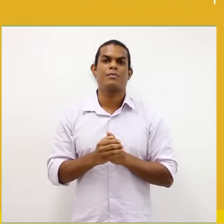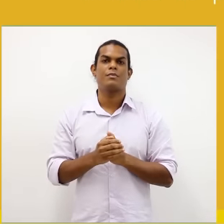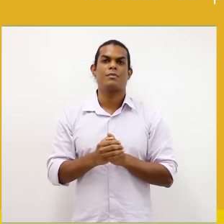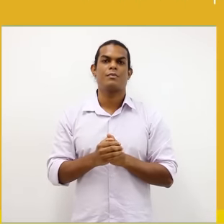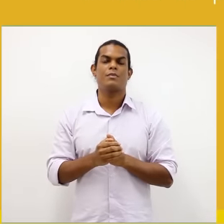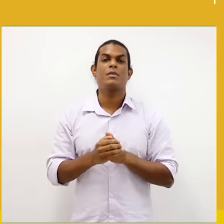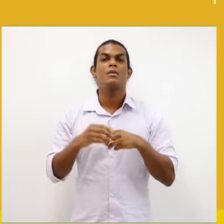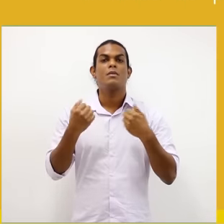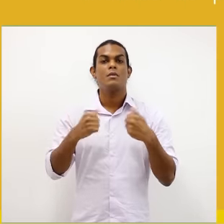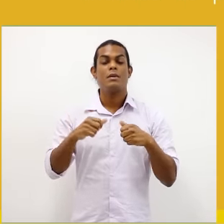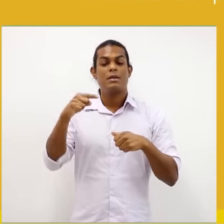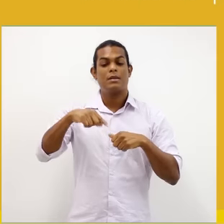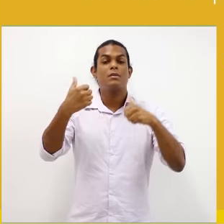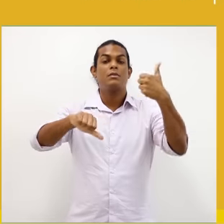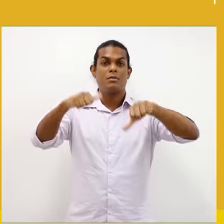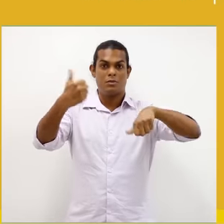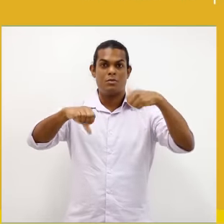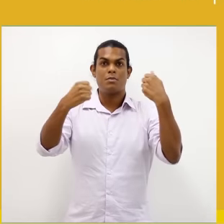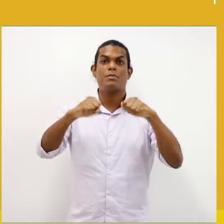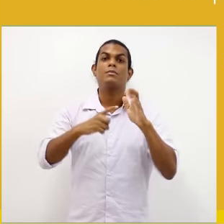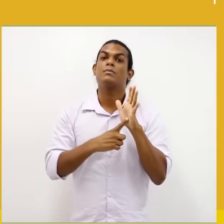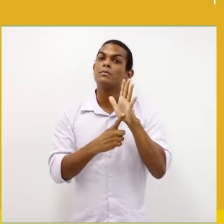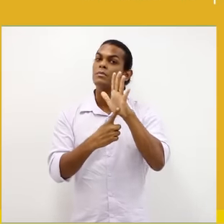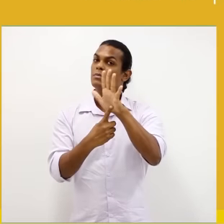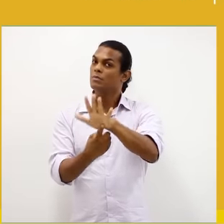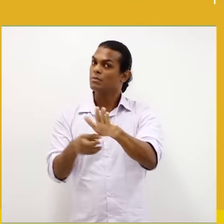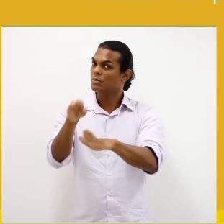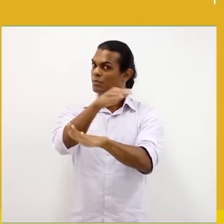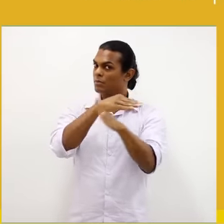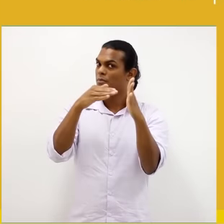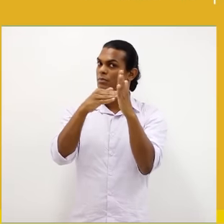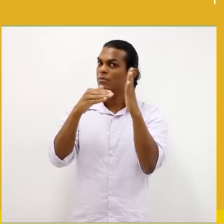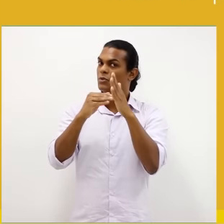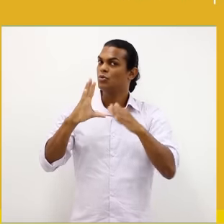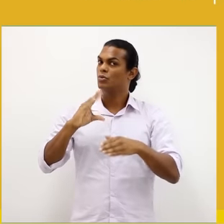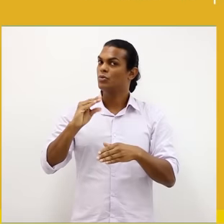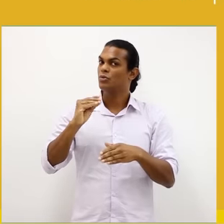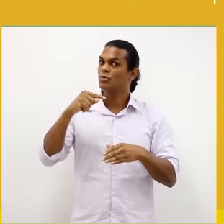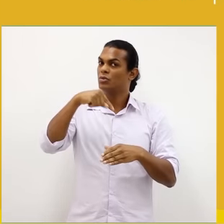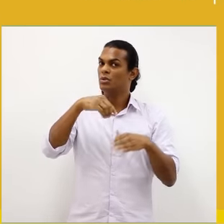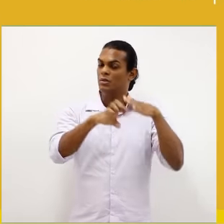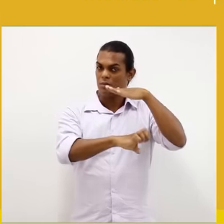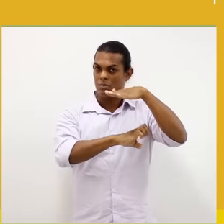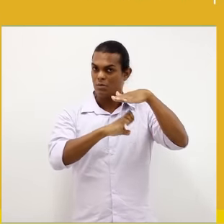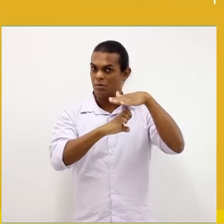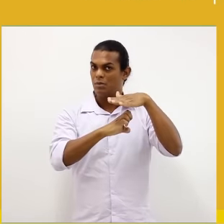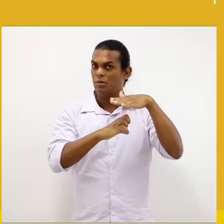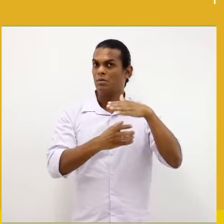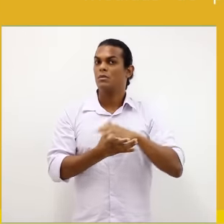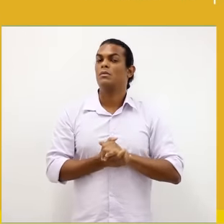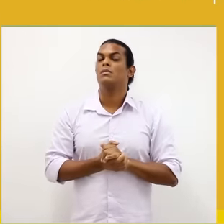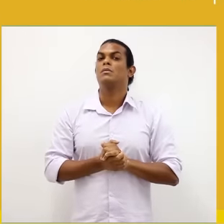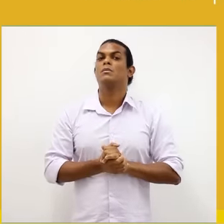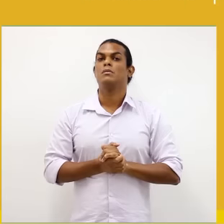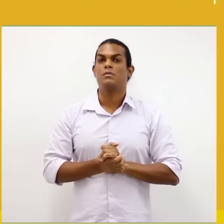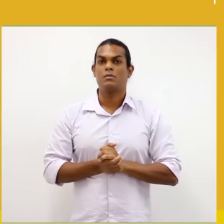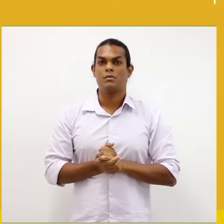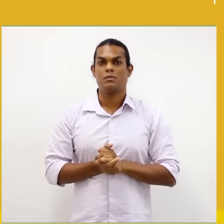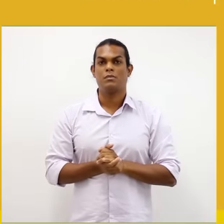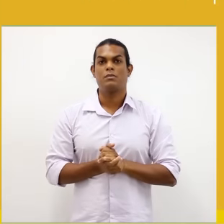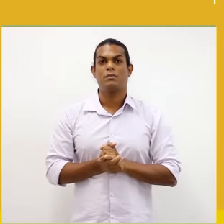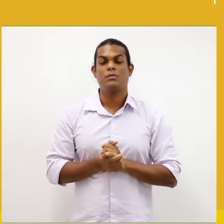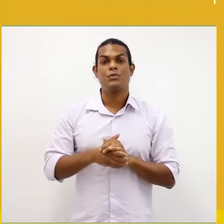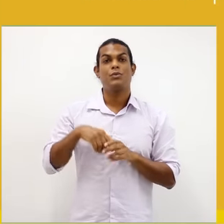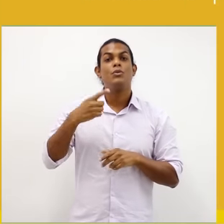devem ser divulgadas e servir como planejamento para o controle dos agentes de riscos ambientais.